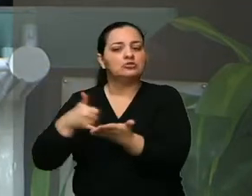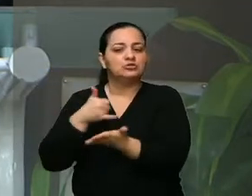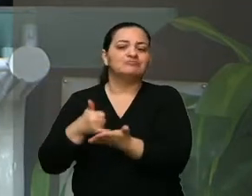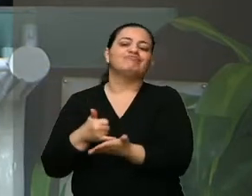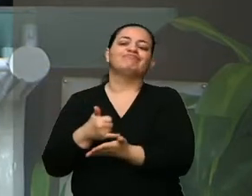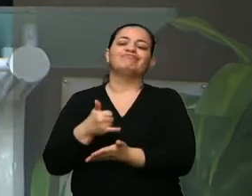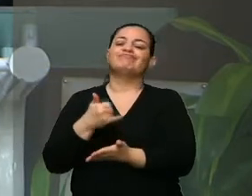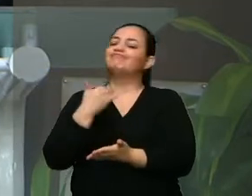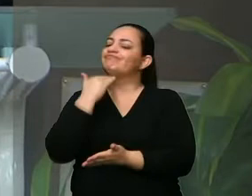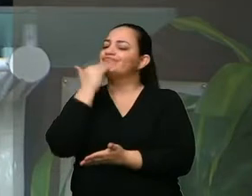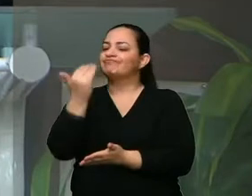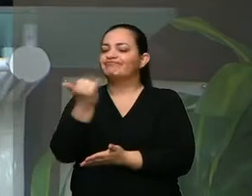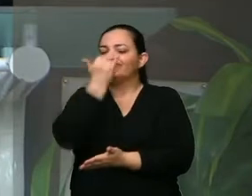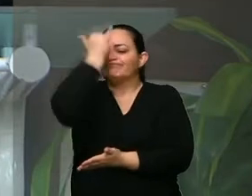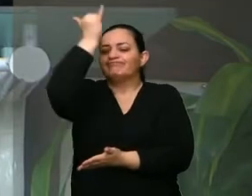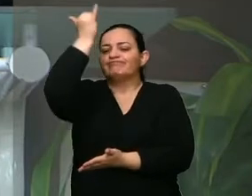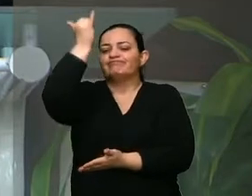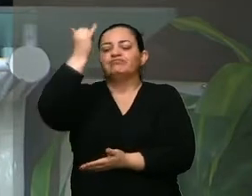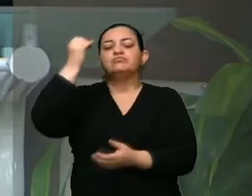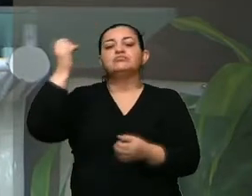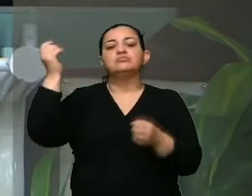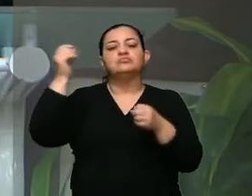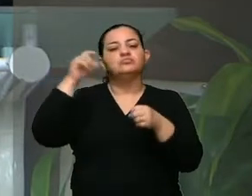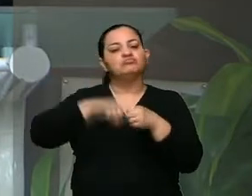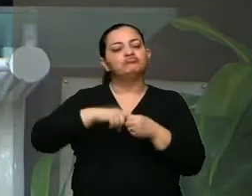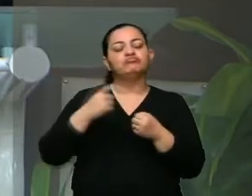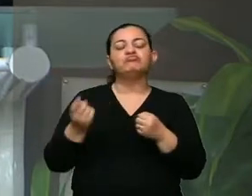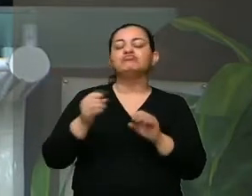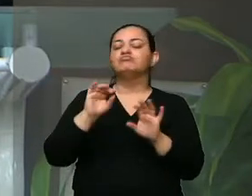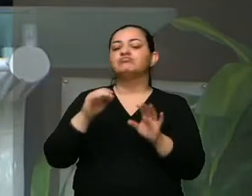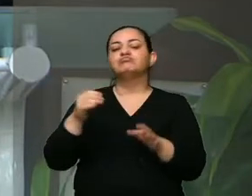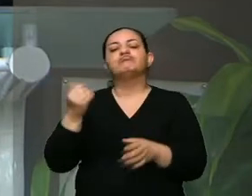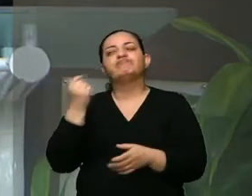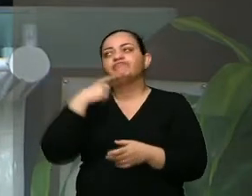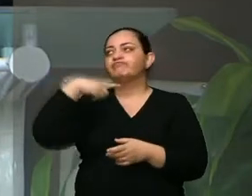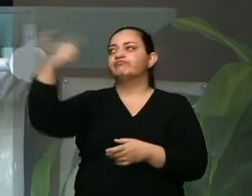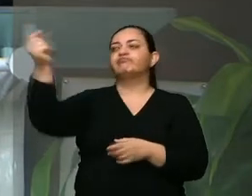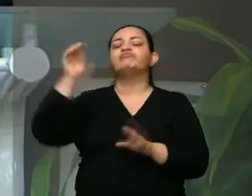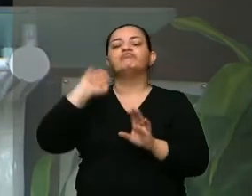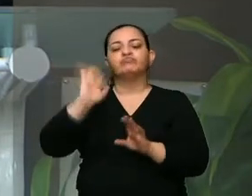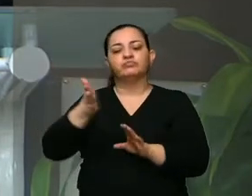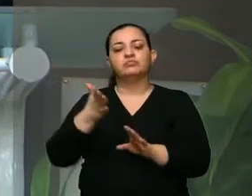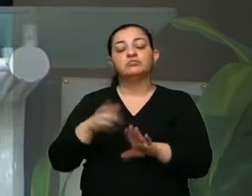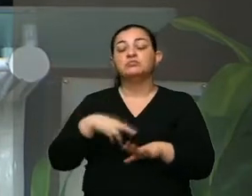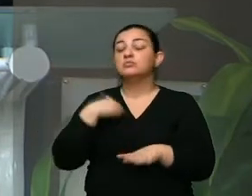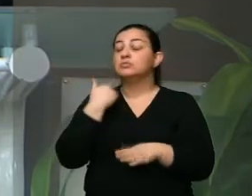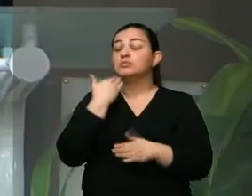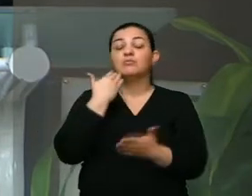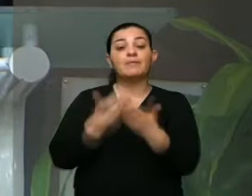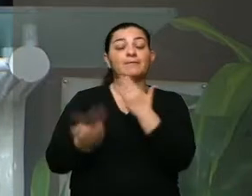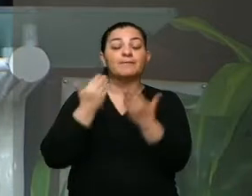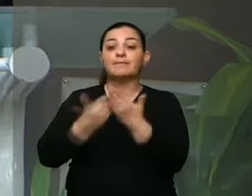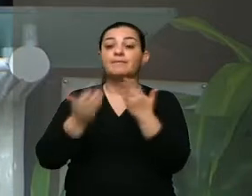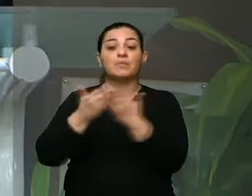mas quando voltar o noivo de tinha ido eles não vão perder salvação nós sabemos